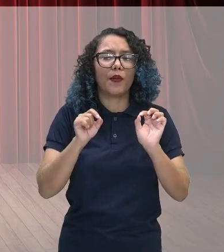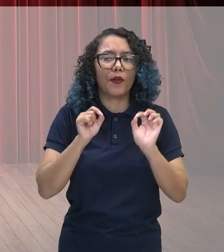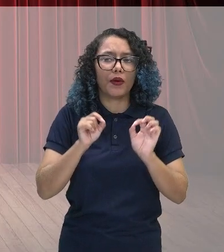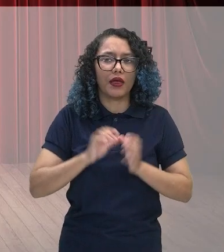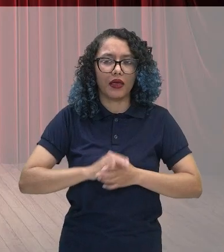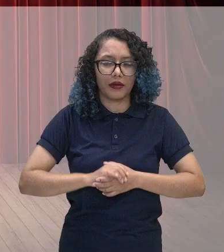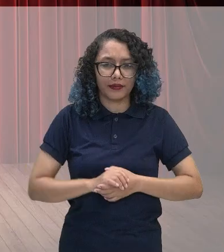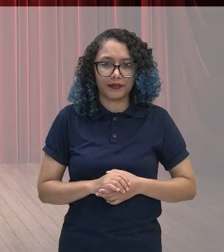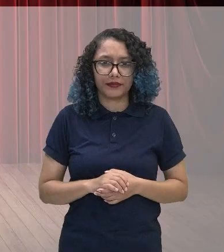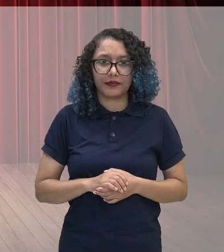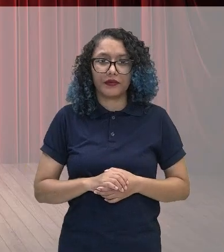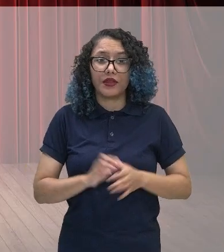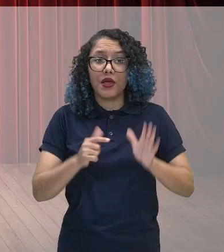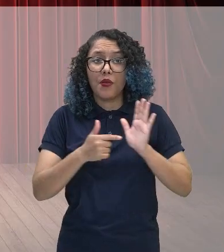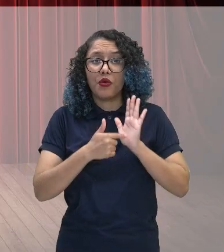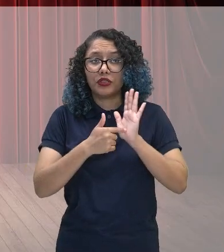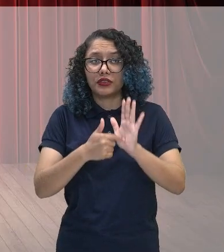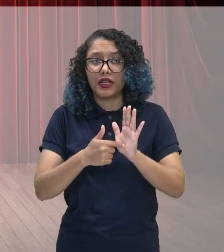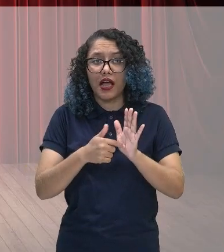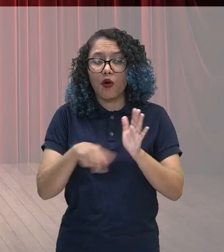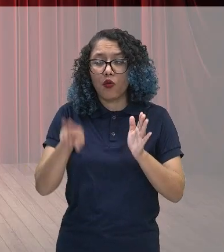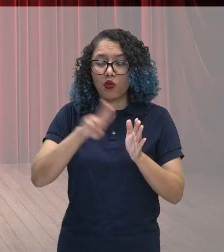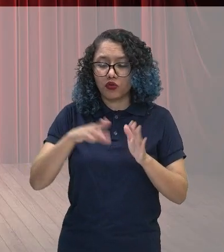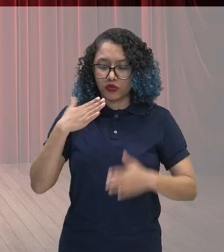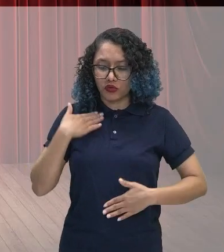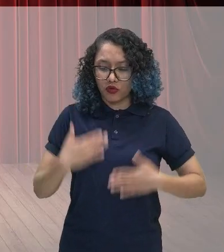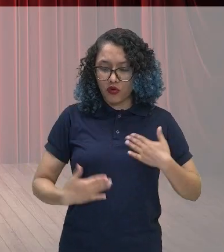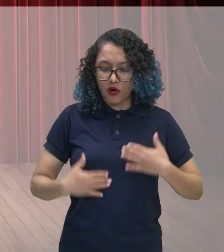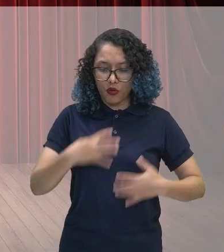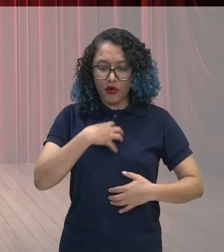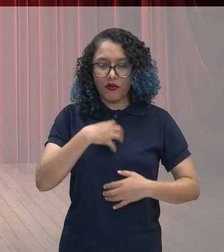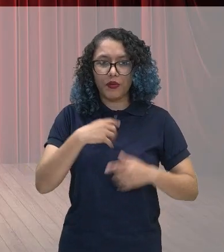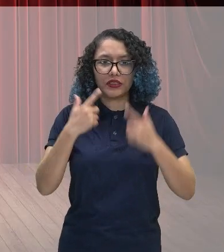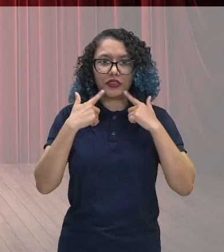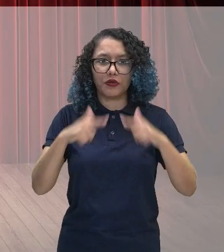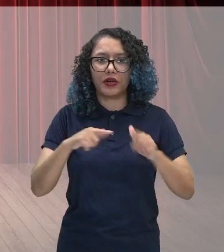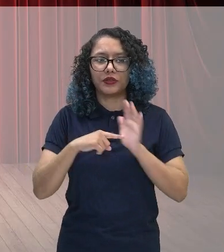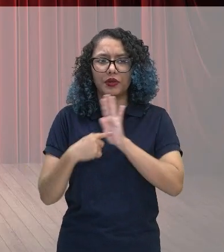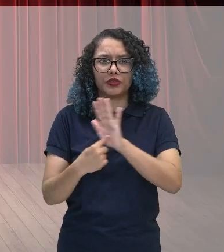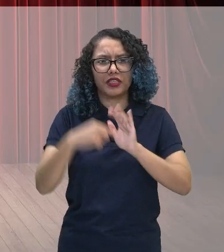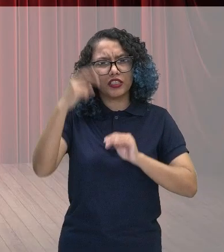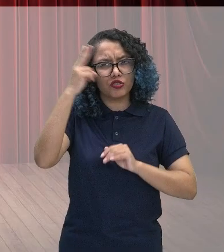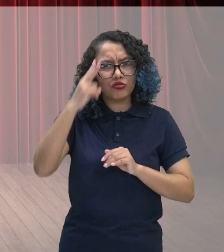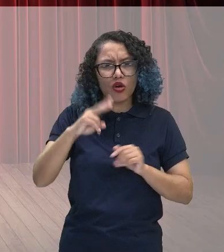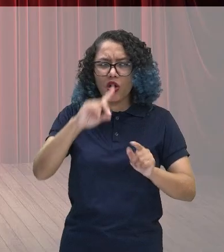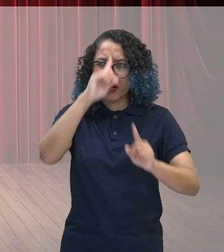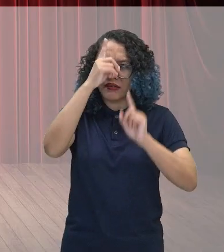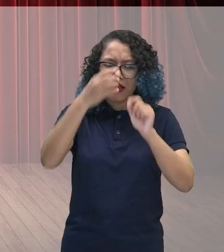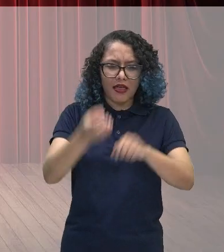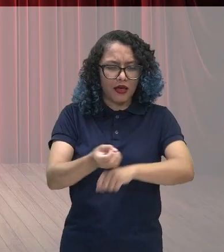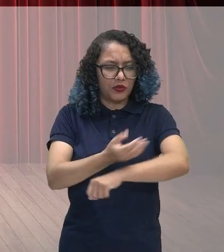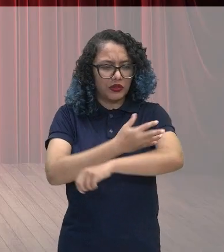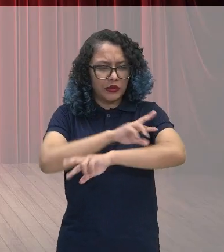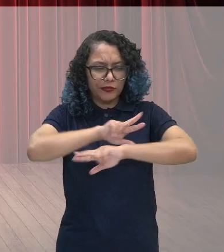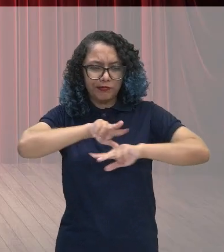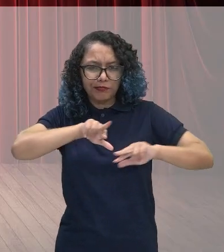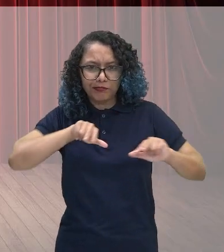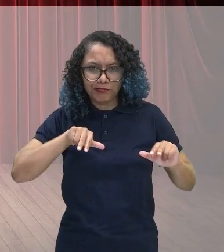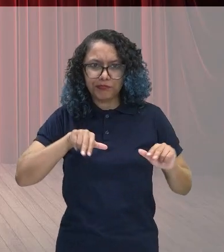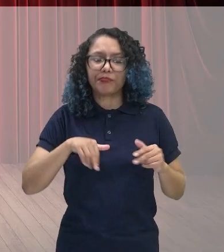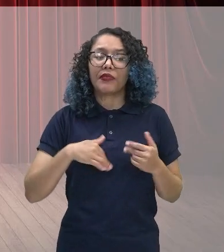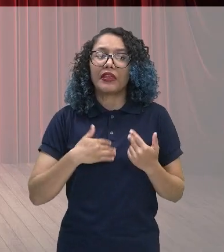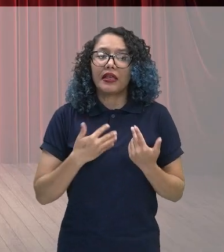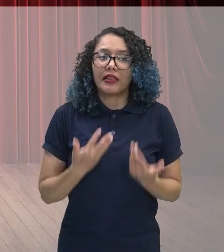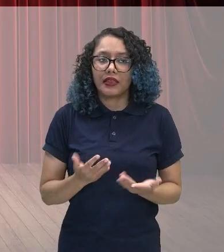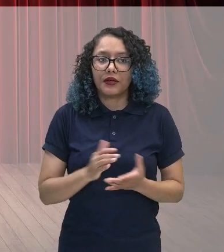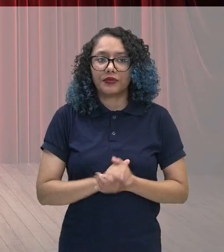o corpo como linguagem para contar histórias, ideias e emoções. Então, a partir disso,